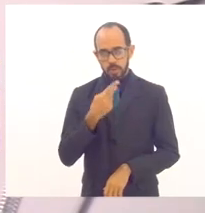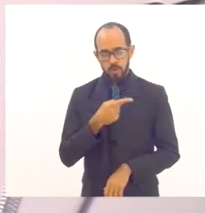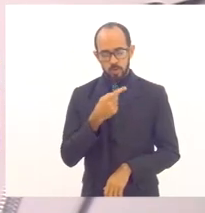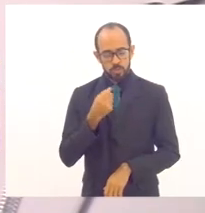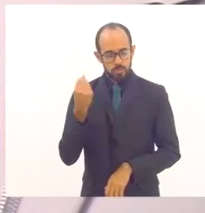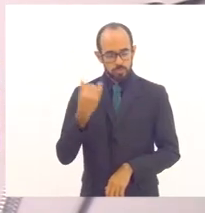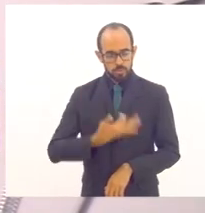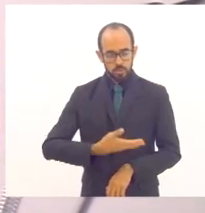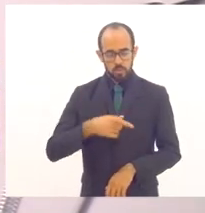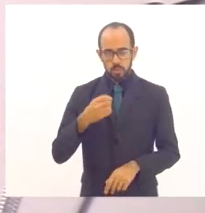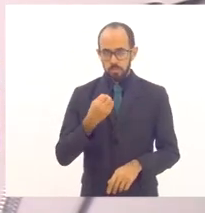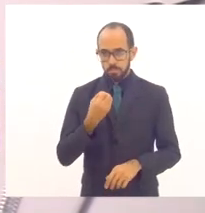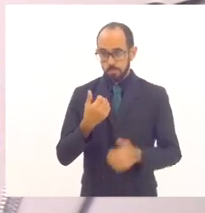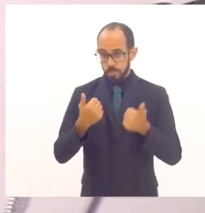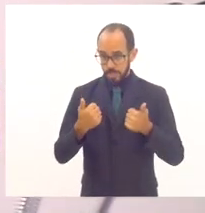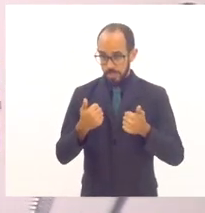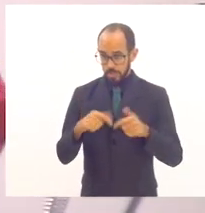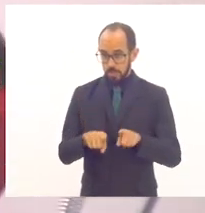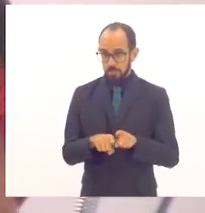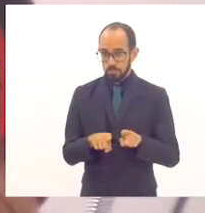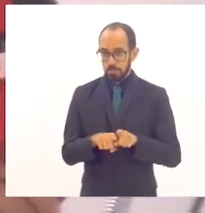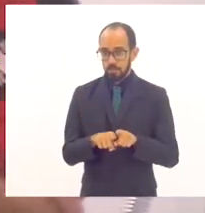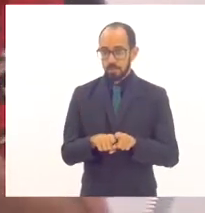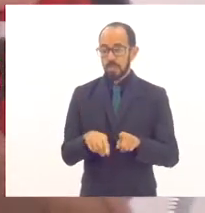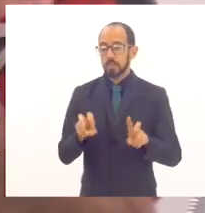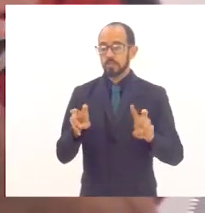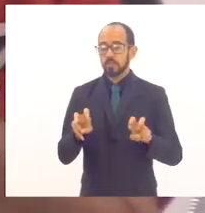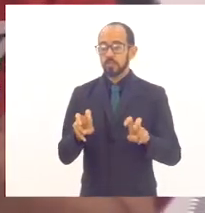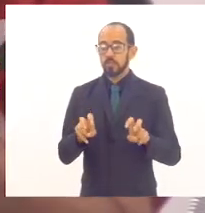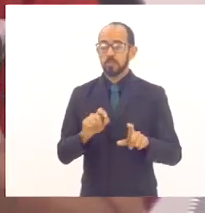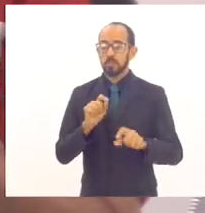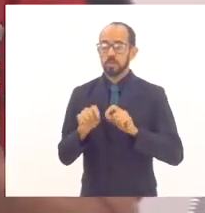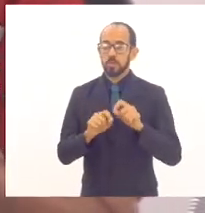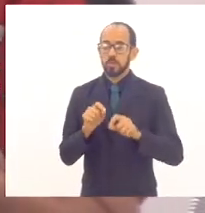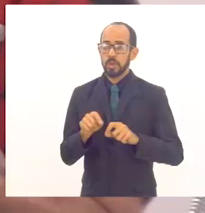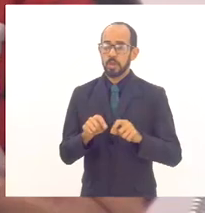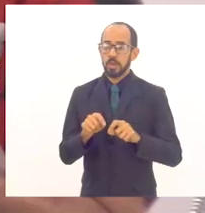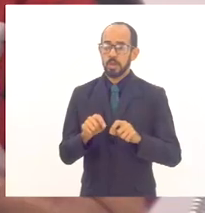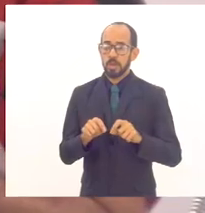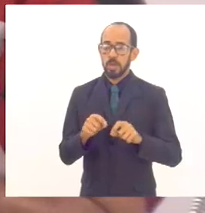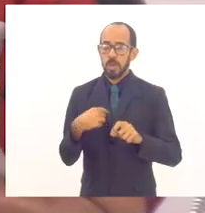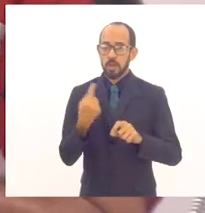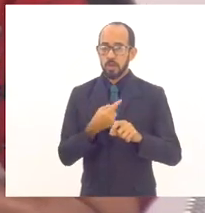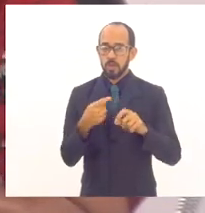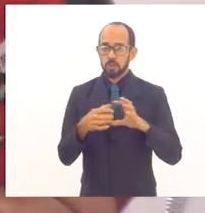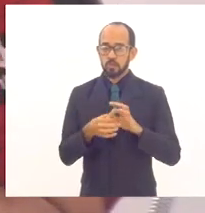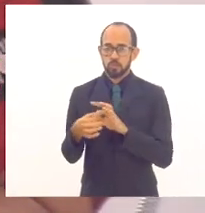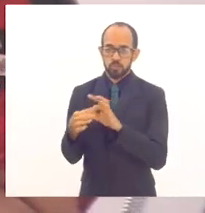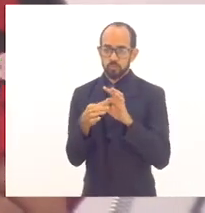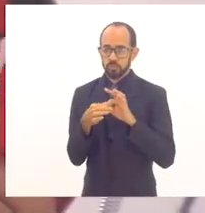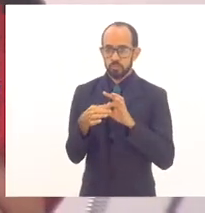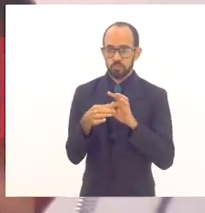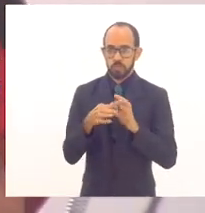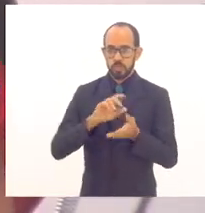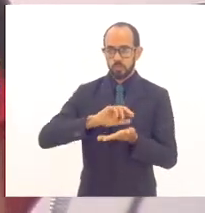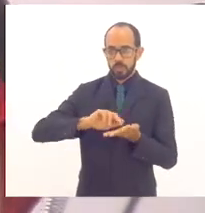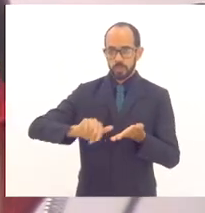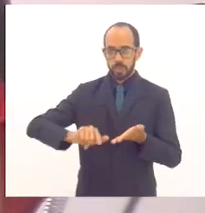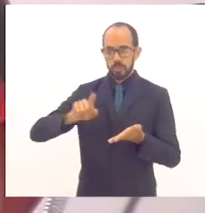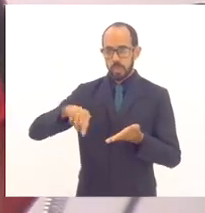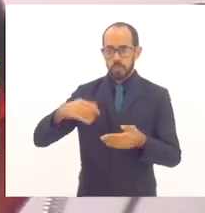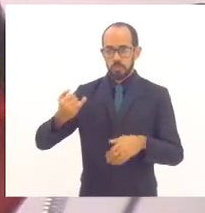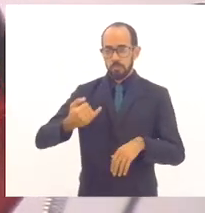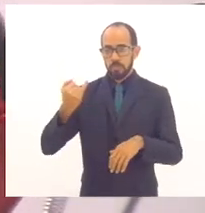muito precisa, na questão da nossa unidade. A diversidade, ela é saudável,